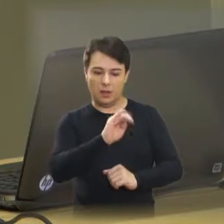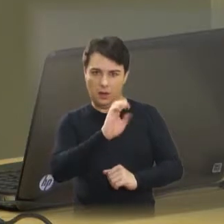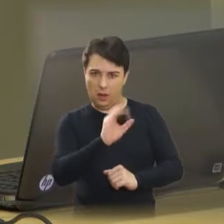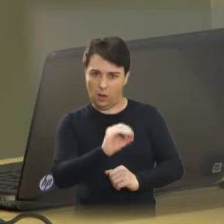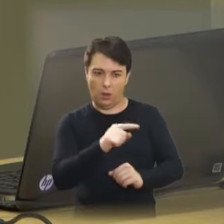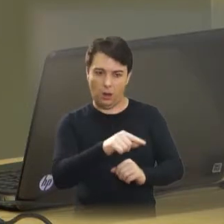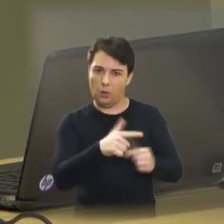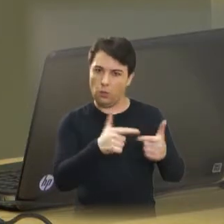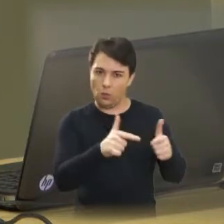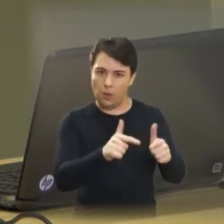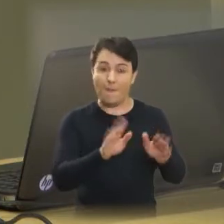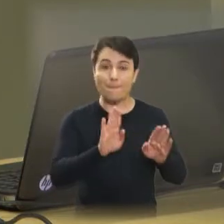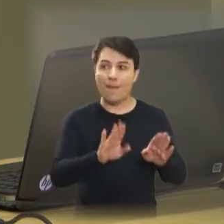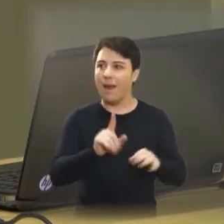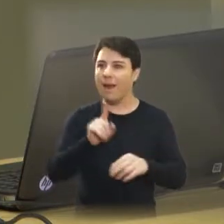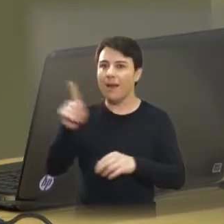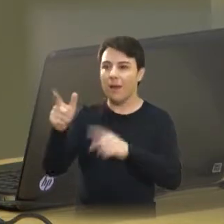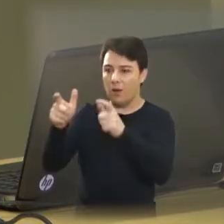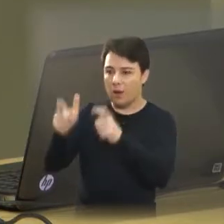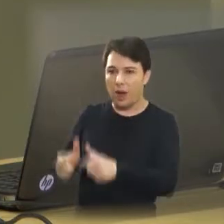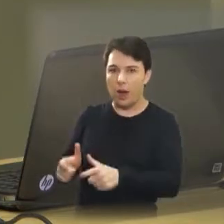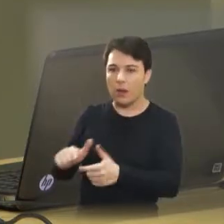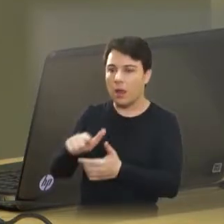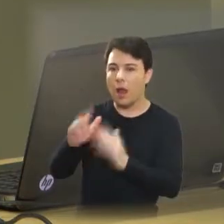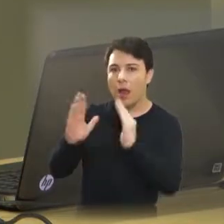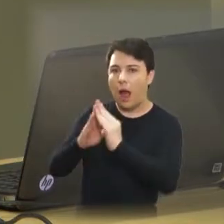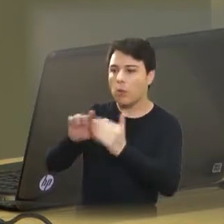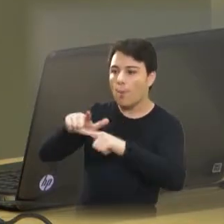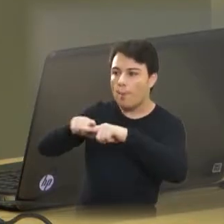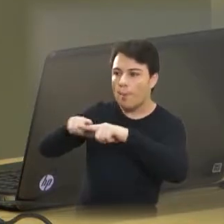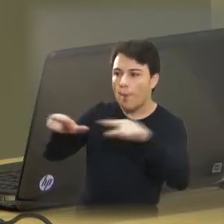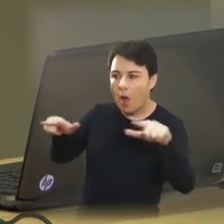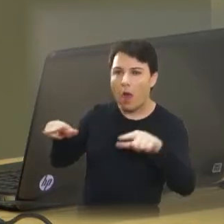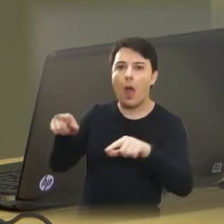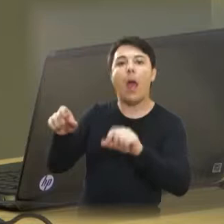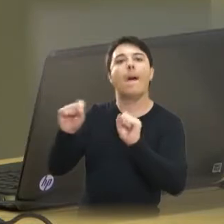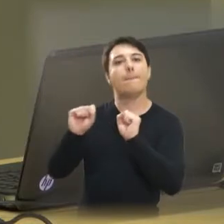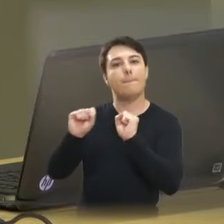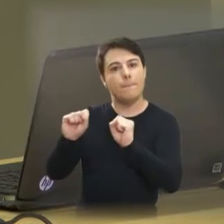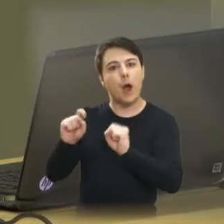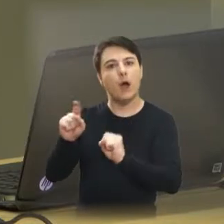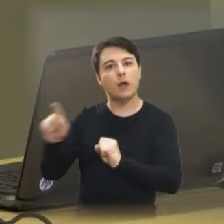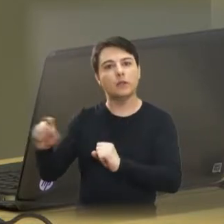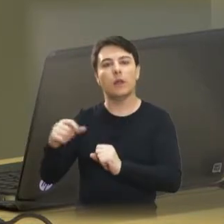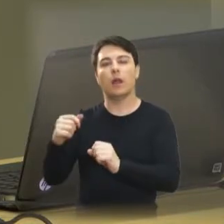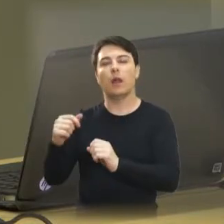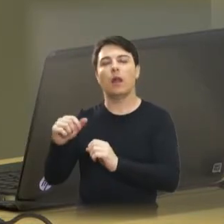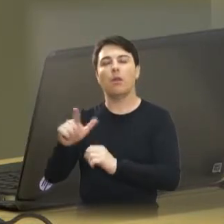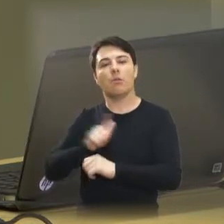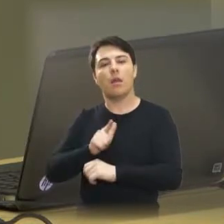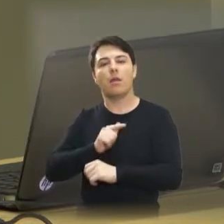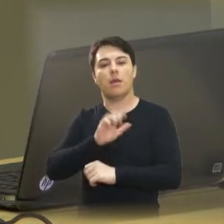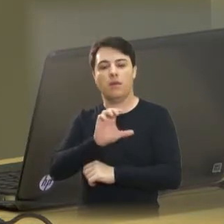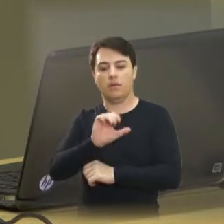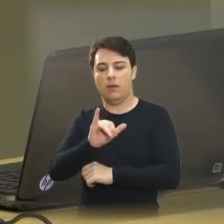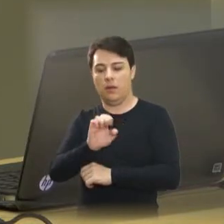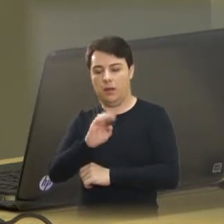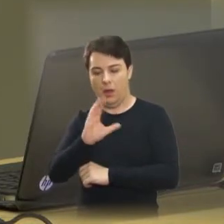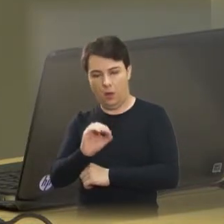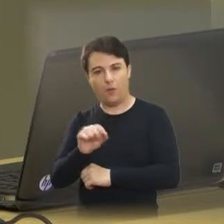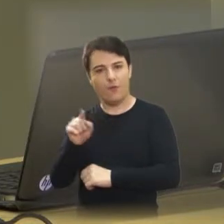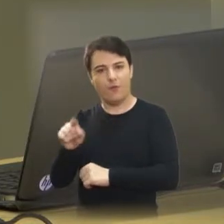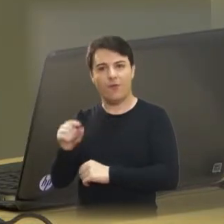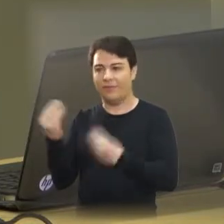urbanizado. As áreas que ainda estão por serem ocupadas, áreas de expansão urbana ou grandes vazios urbanos, se aplicaria o